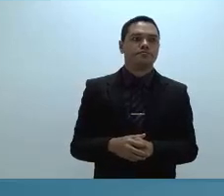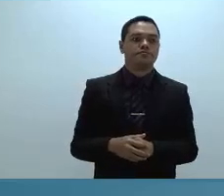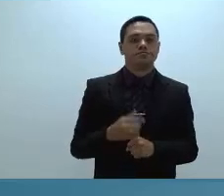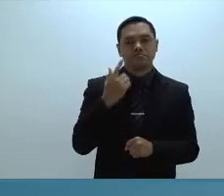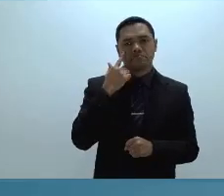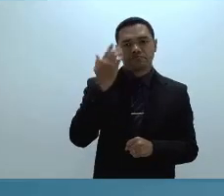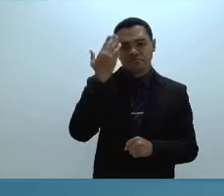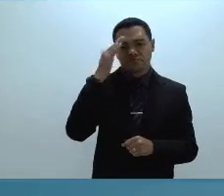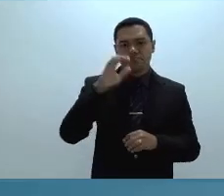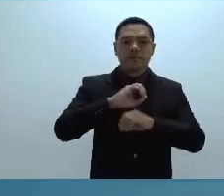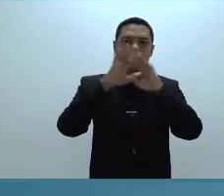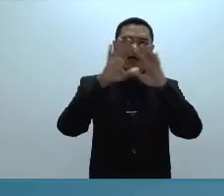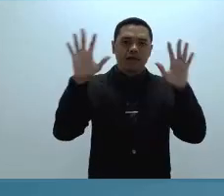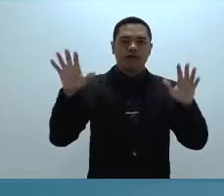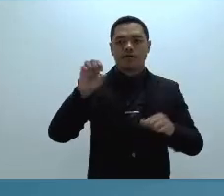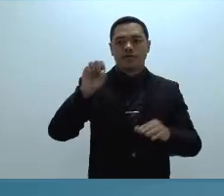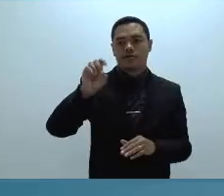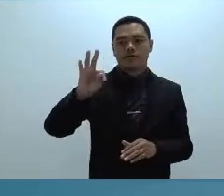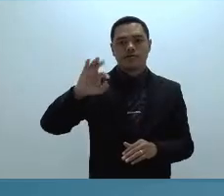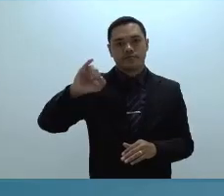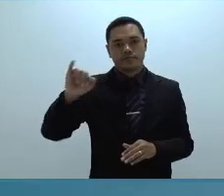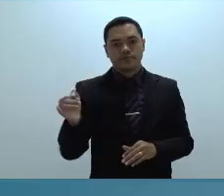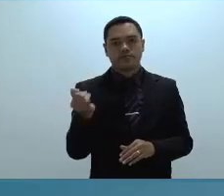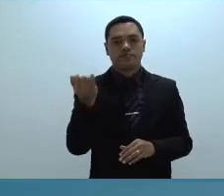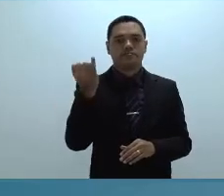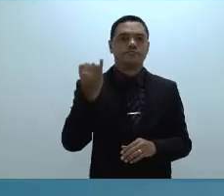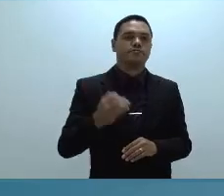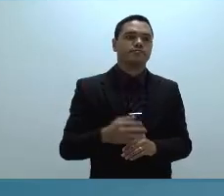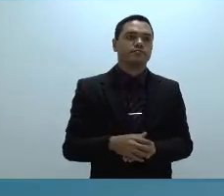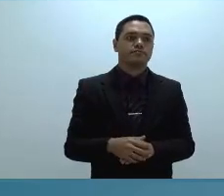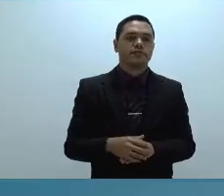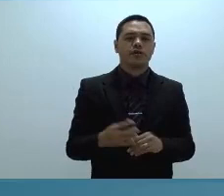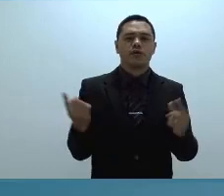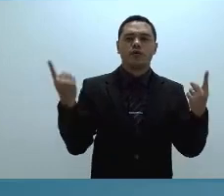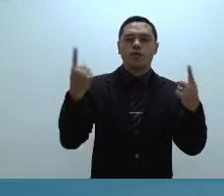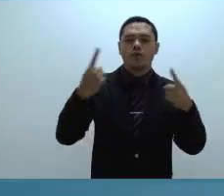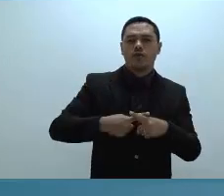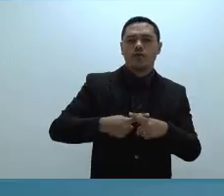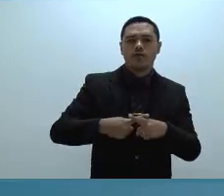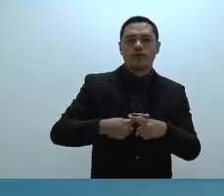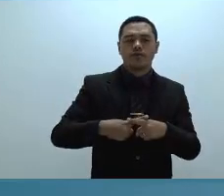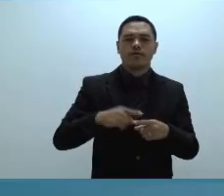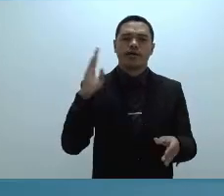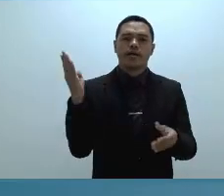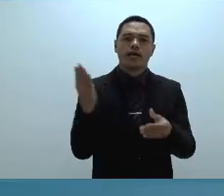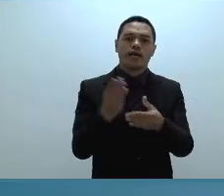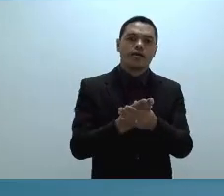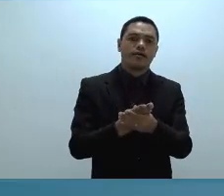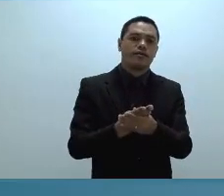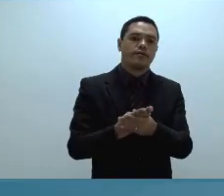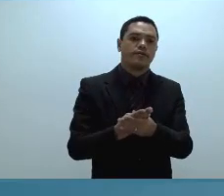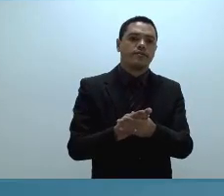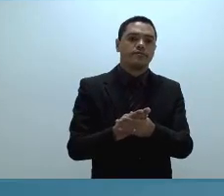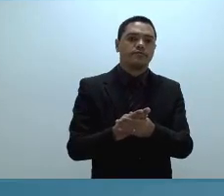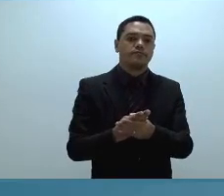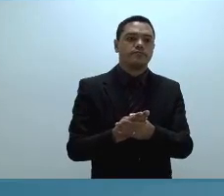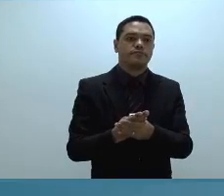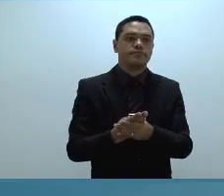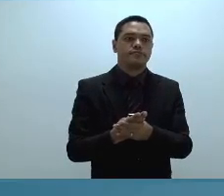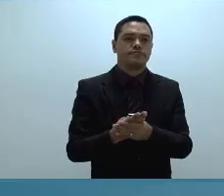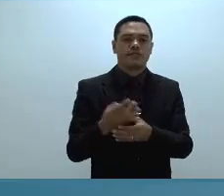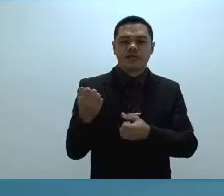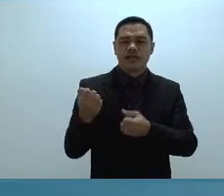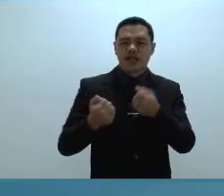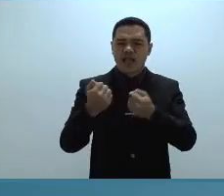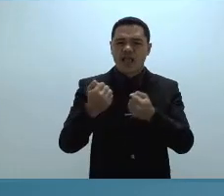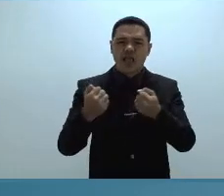entendimento consagrado pelo STJ. Conflito negativo de competência, ação regressiva por subrogação, acidente de trânsito em